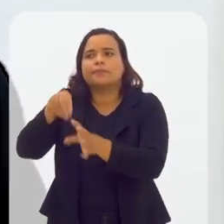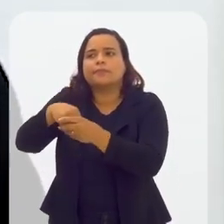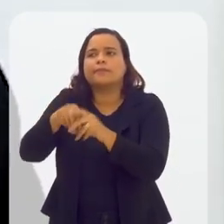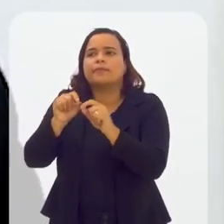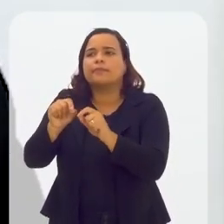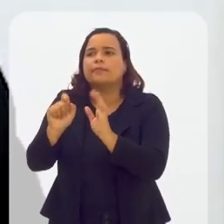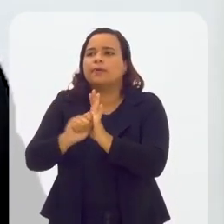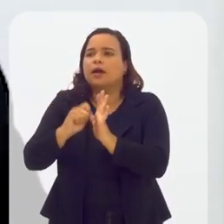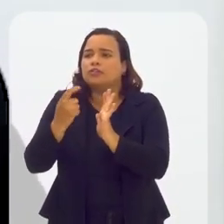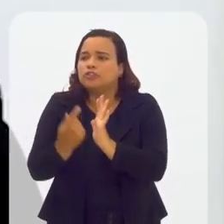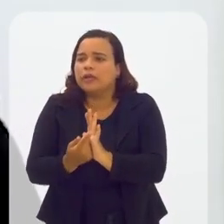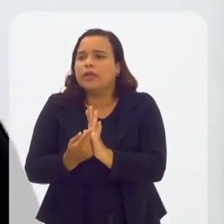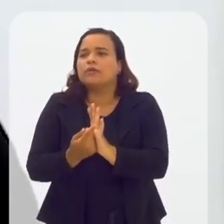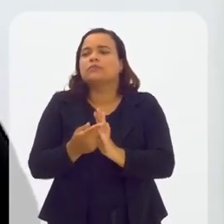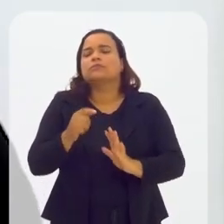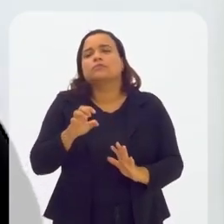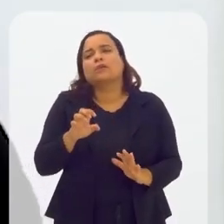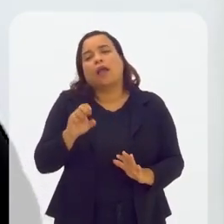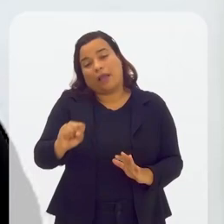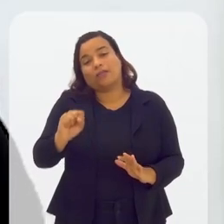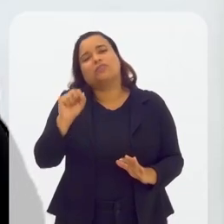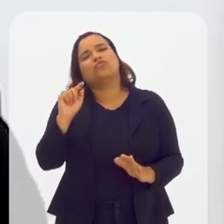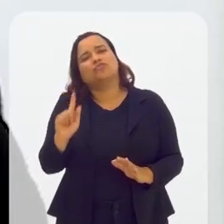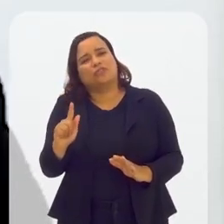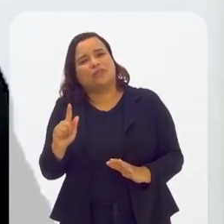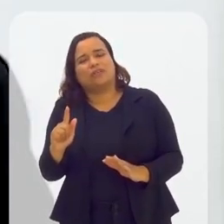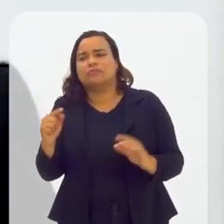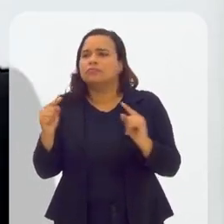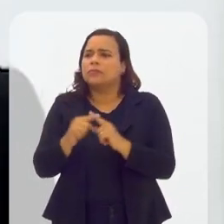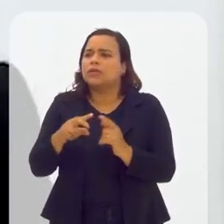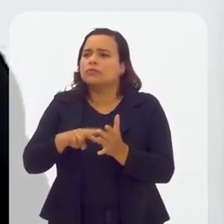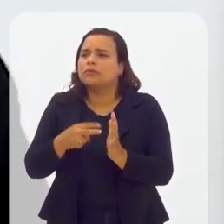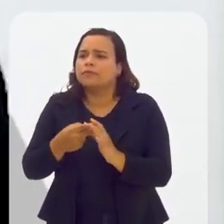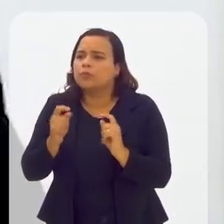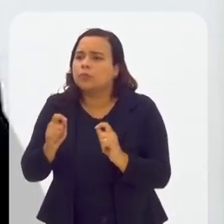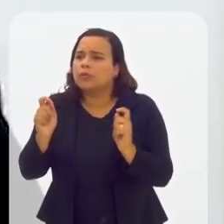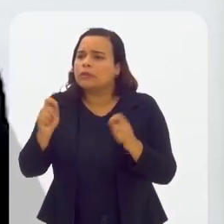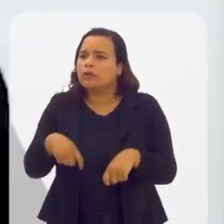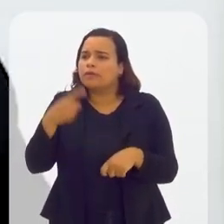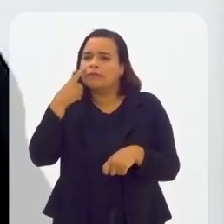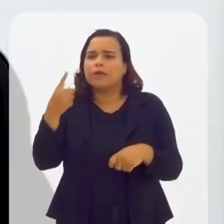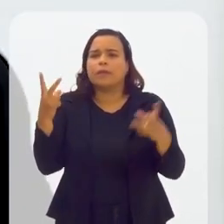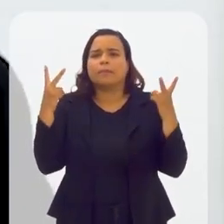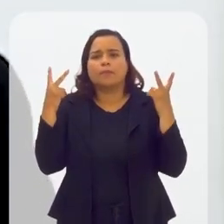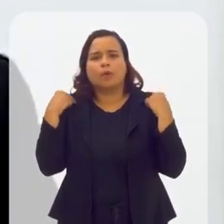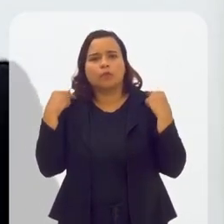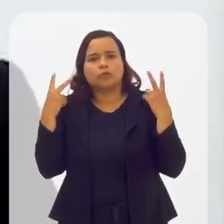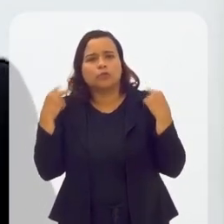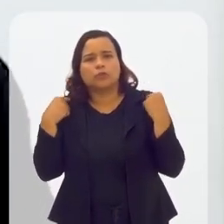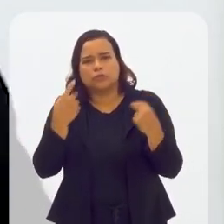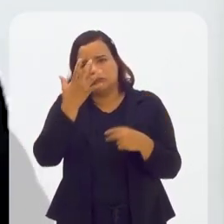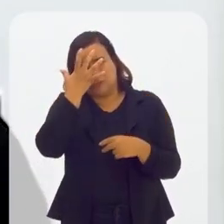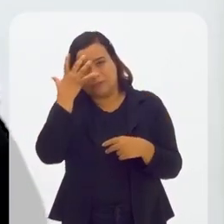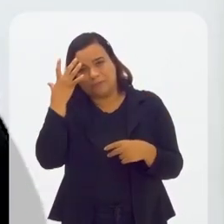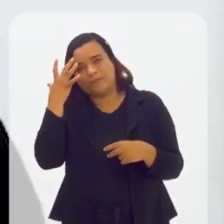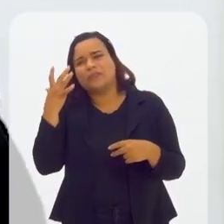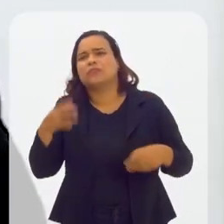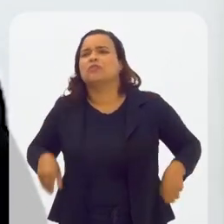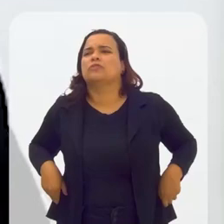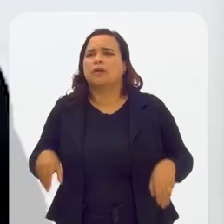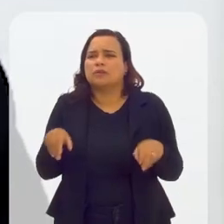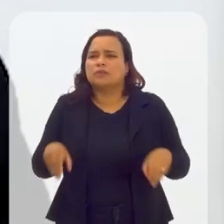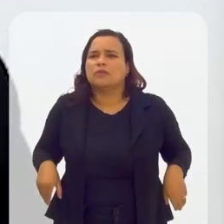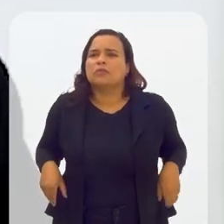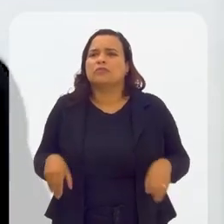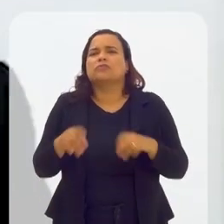possa incluir no meio uma agenda ESG. Uma agenda ESG que pode passar por motoristas